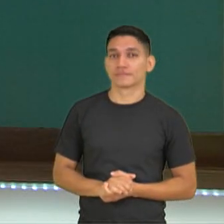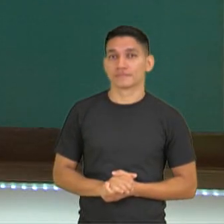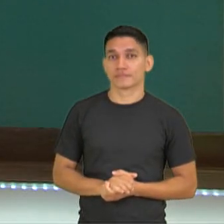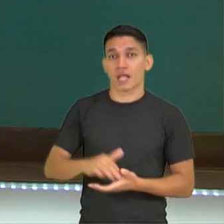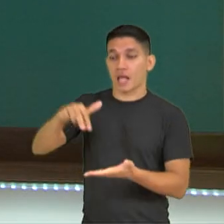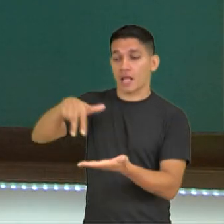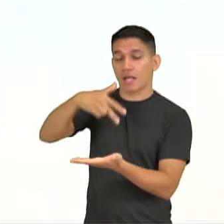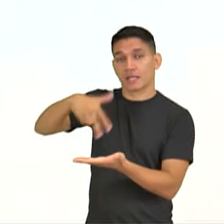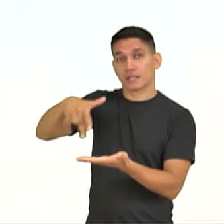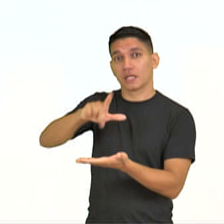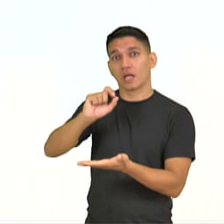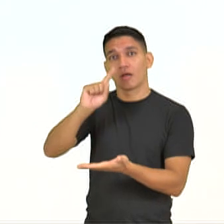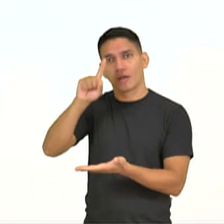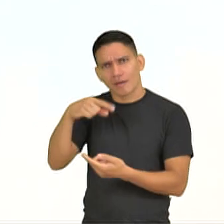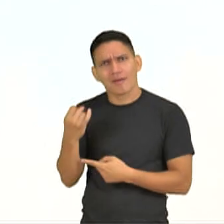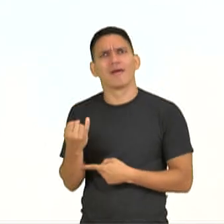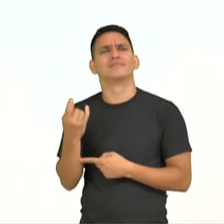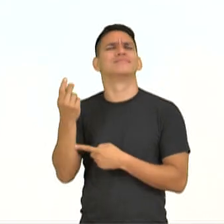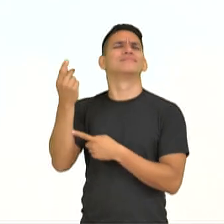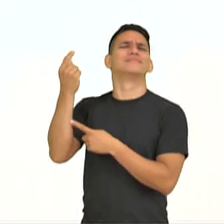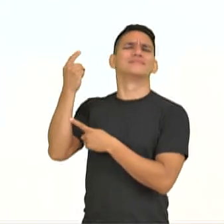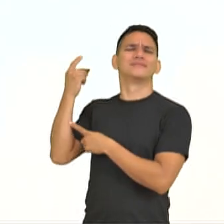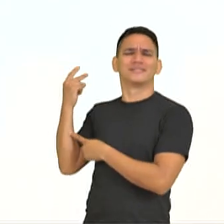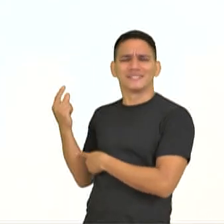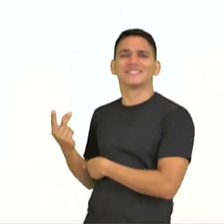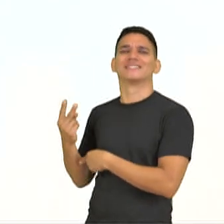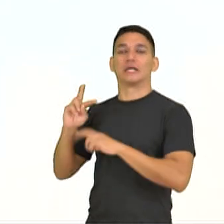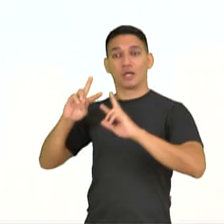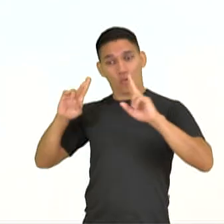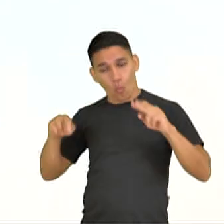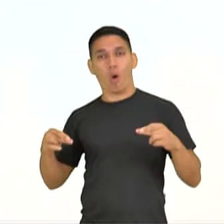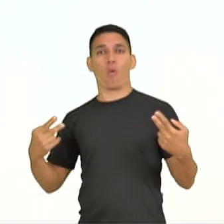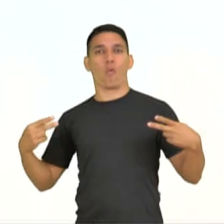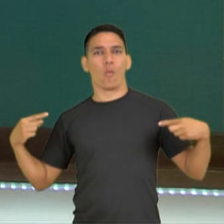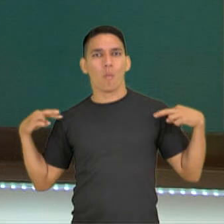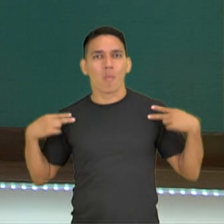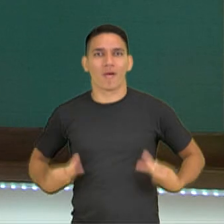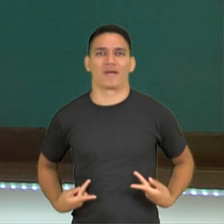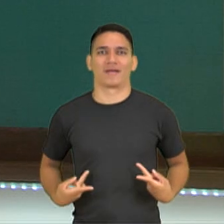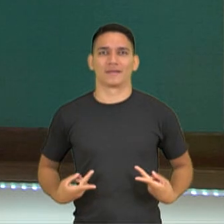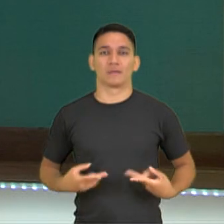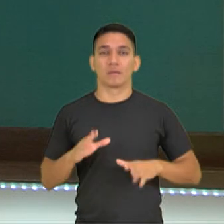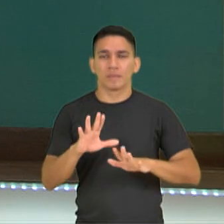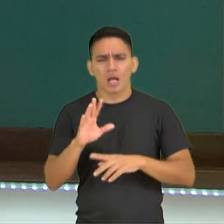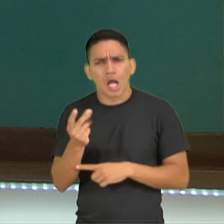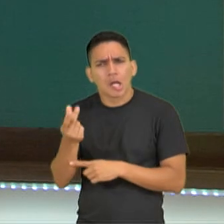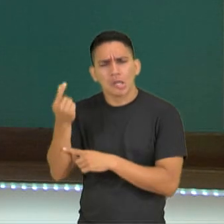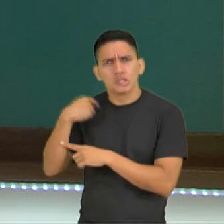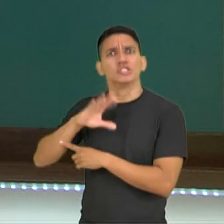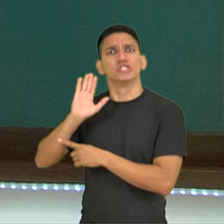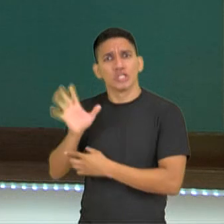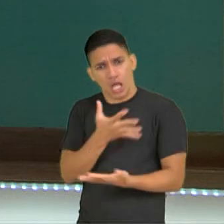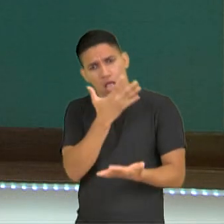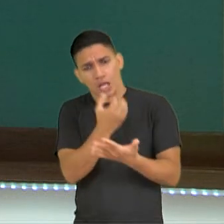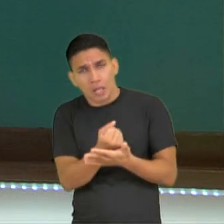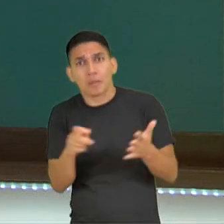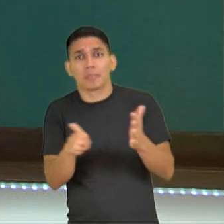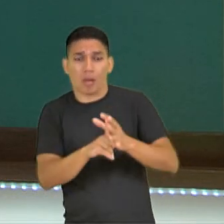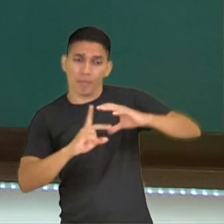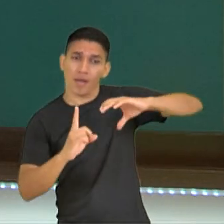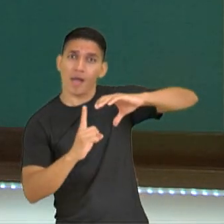A dança, ela é tão antiga como a própria humanidade. Já antigamente, a gente via registros em